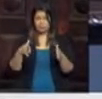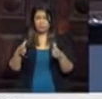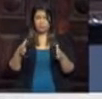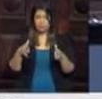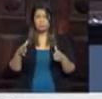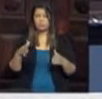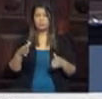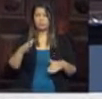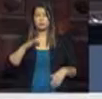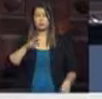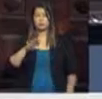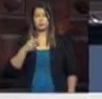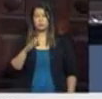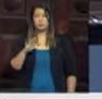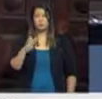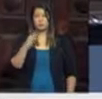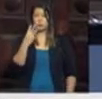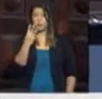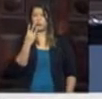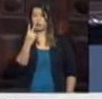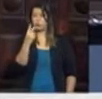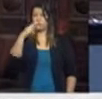são 42 bilhões.